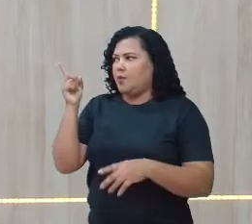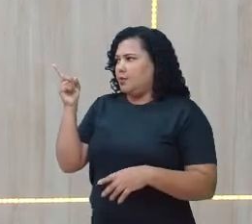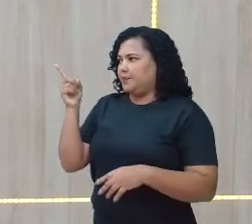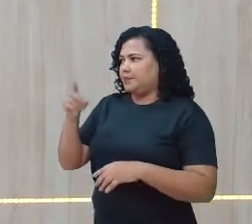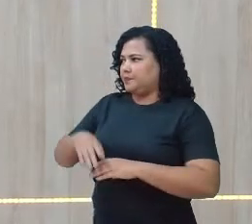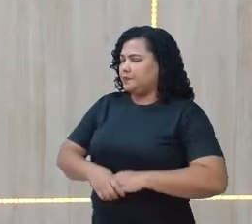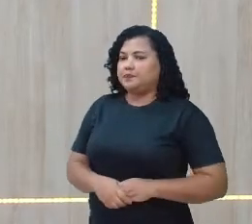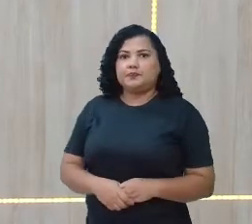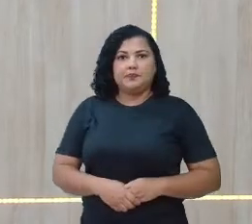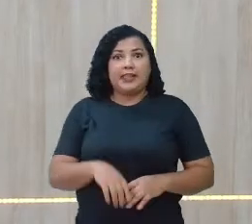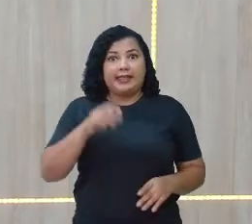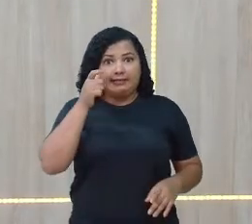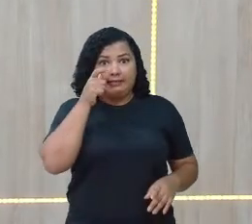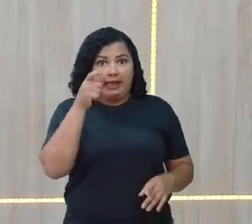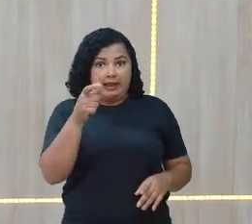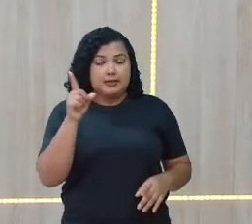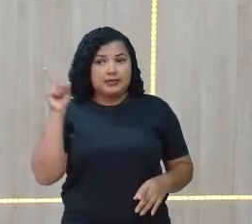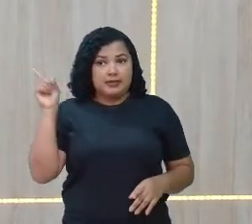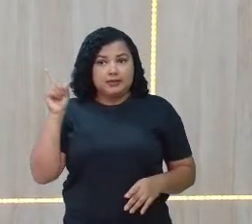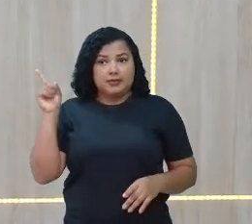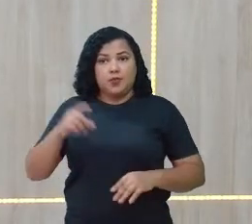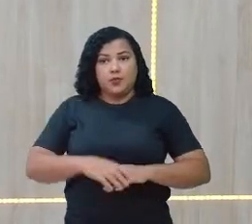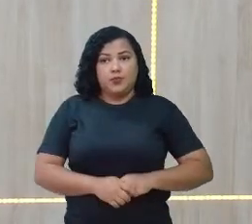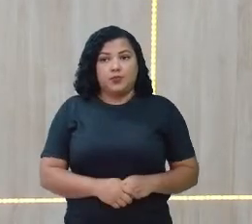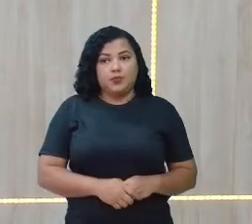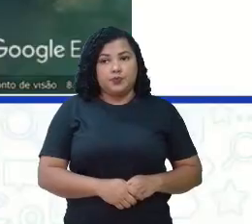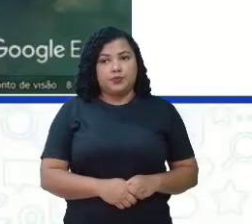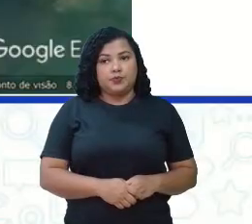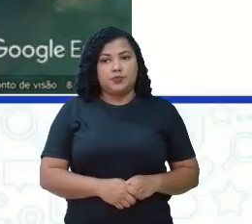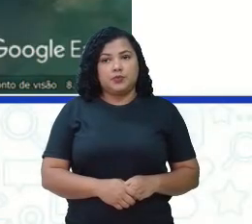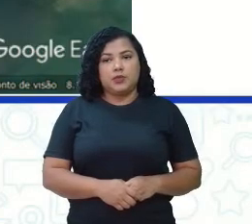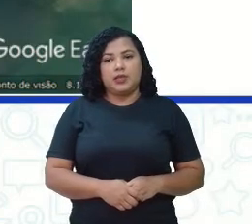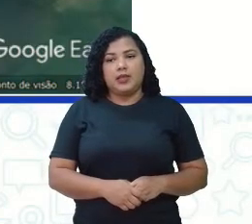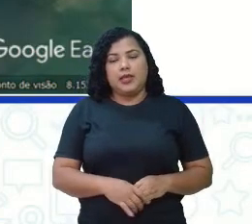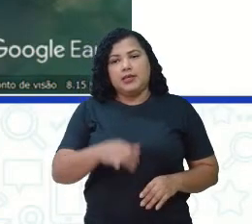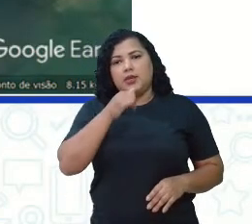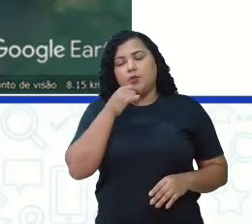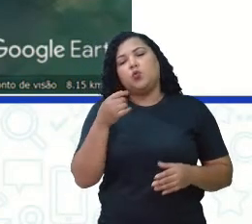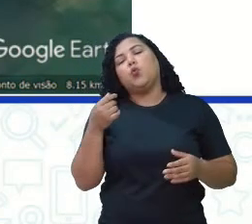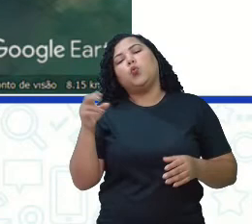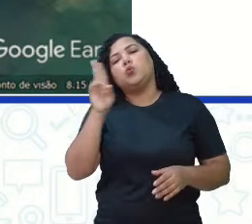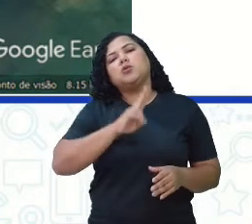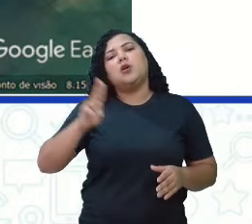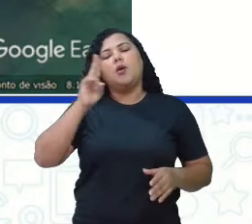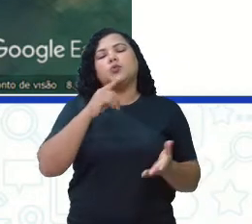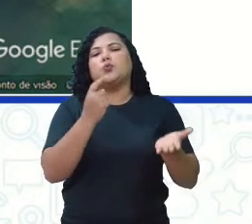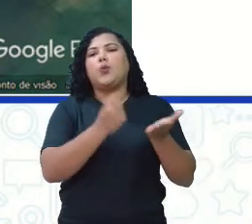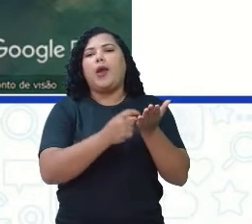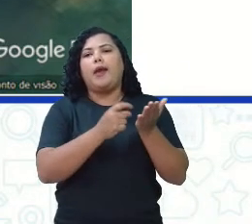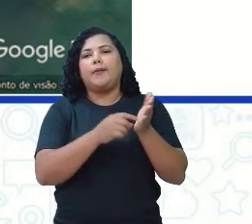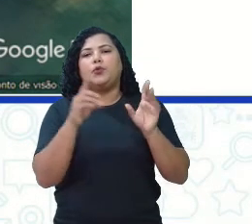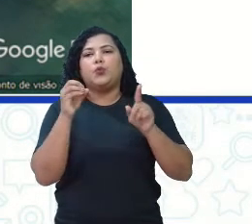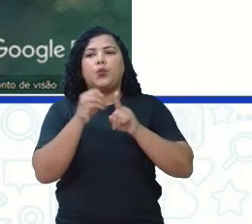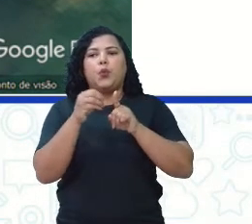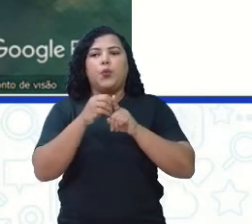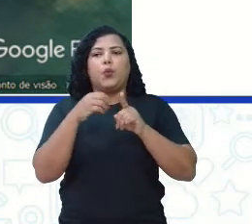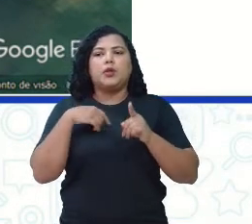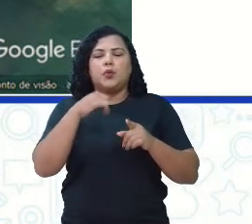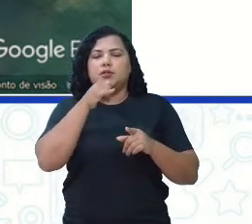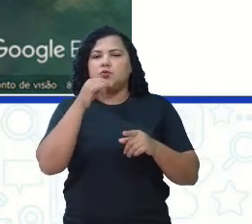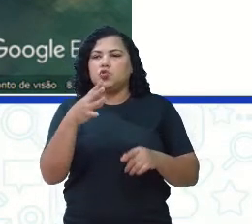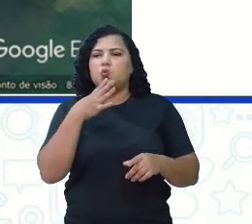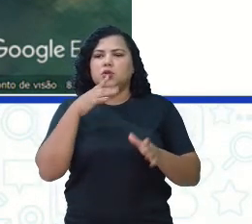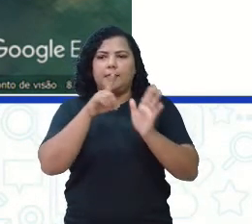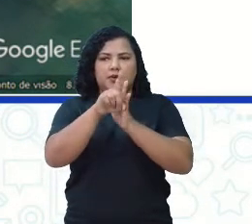veja que interessante isso aqui, ó. Nós pegamos o Google Earth e, a partir das estações que nós tínhamos conhecimento, que a